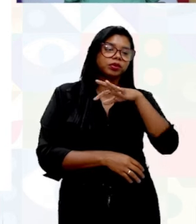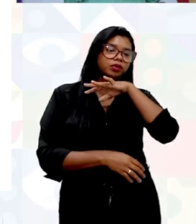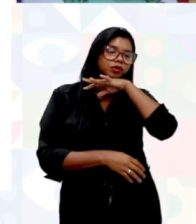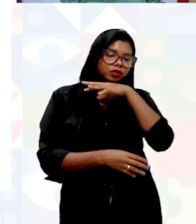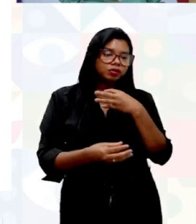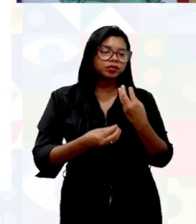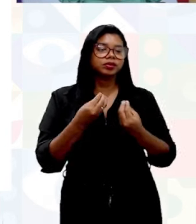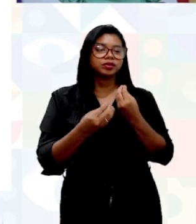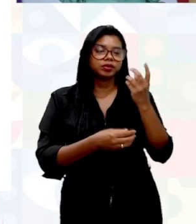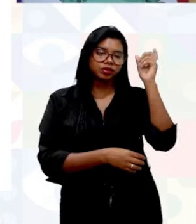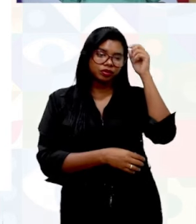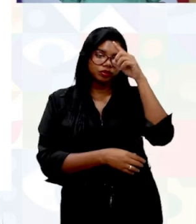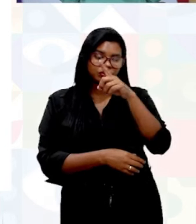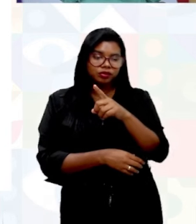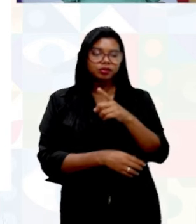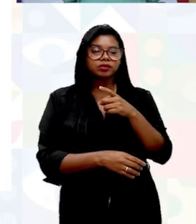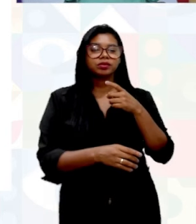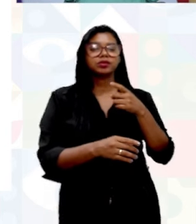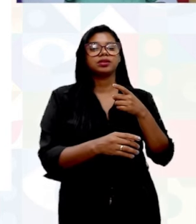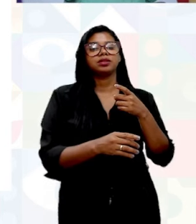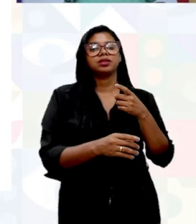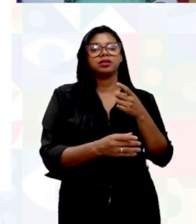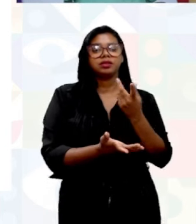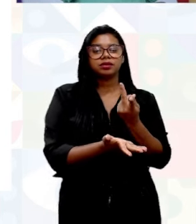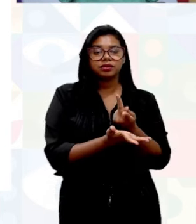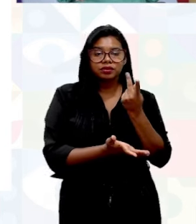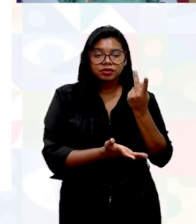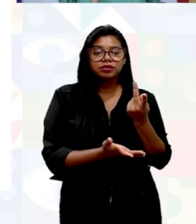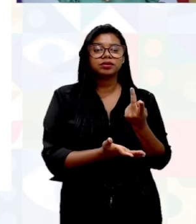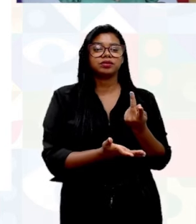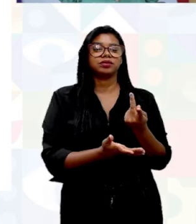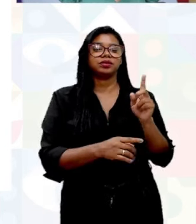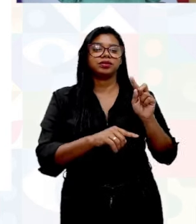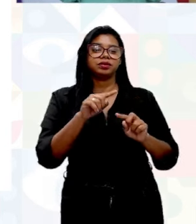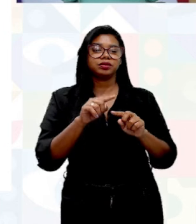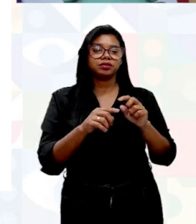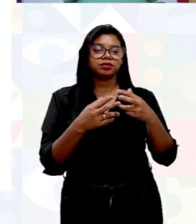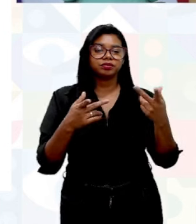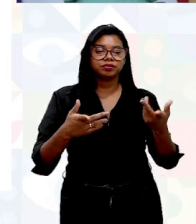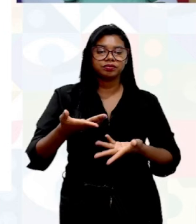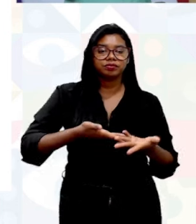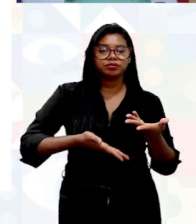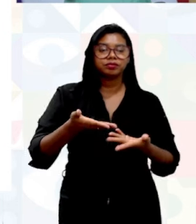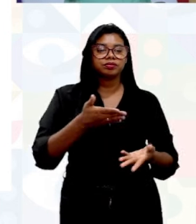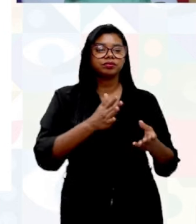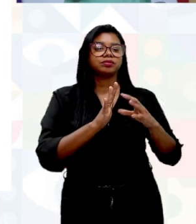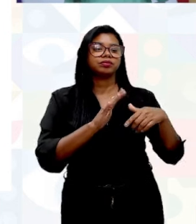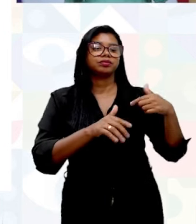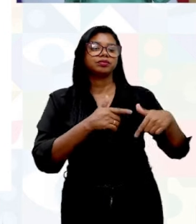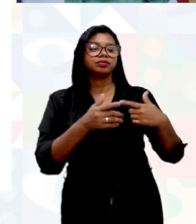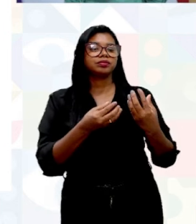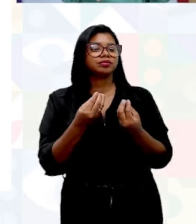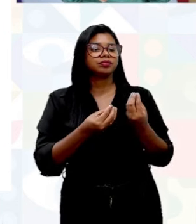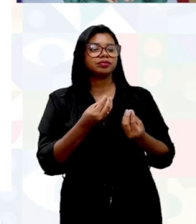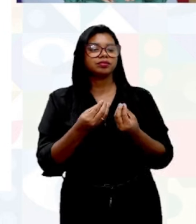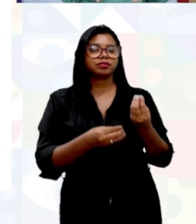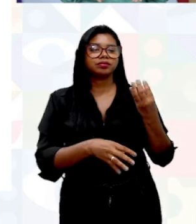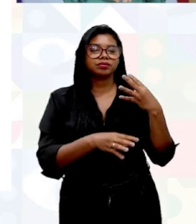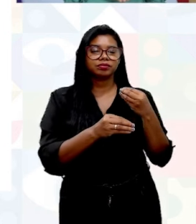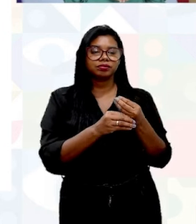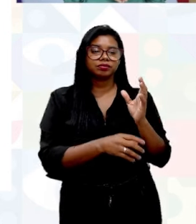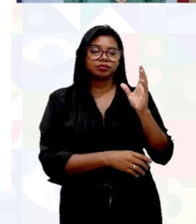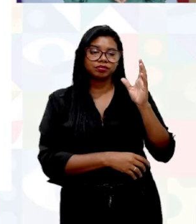são as dificuldades que eles enfrentam com aquele determinado produto ou serviço, como é que eles conseguem solucionar